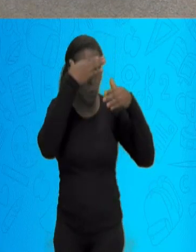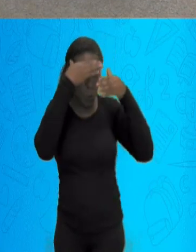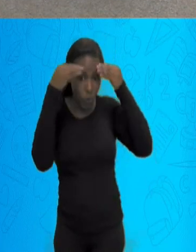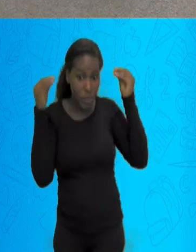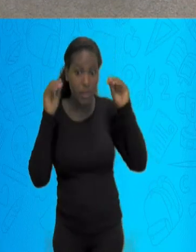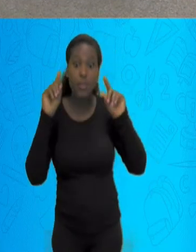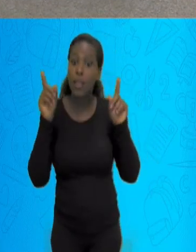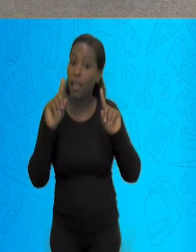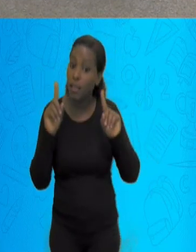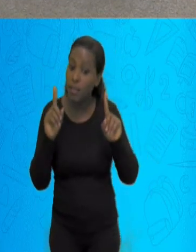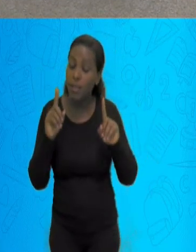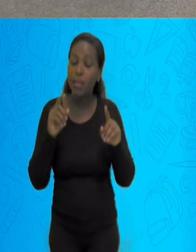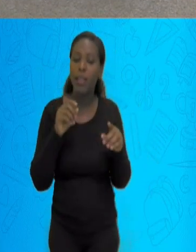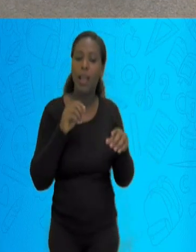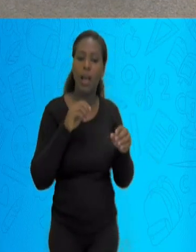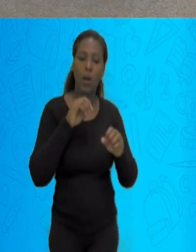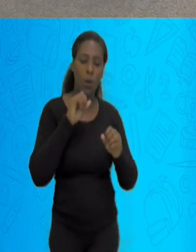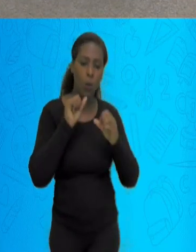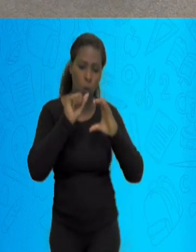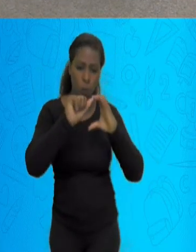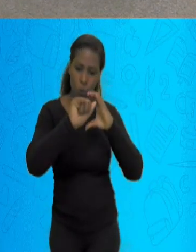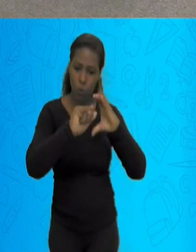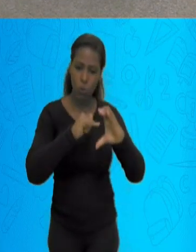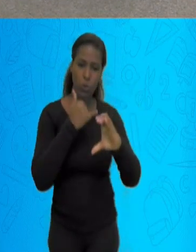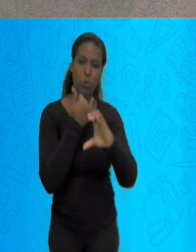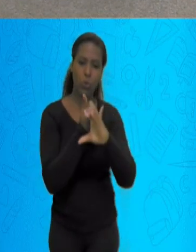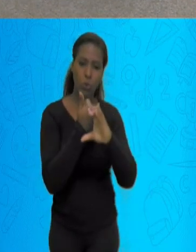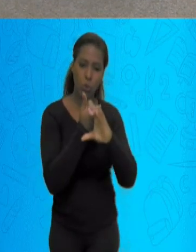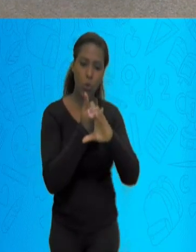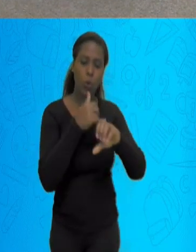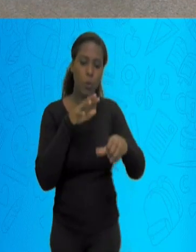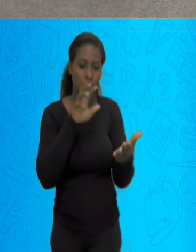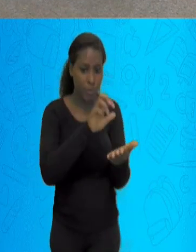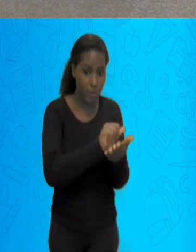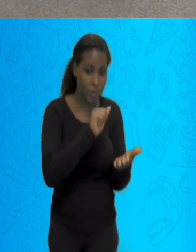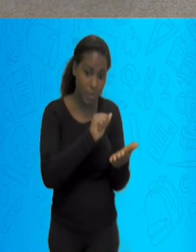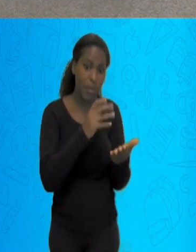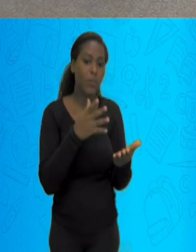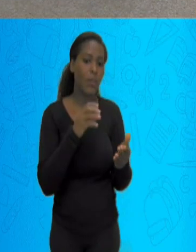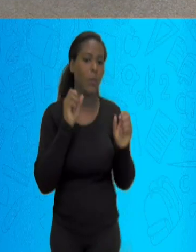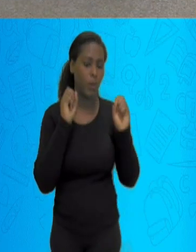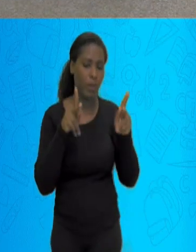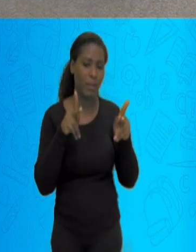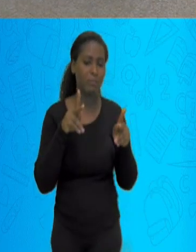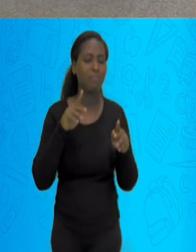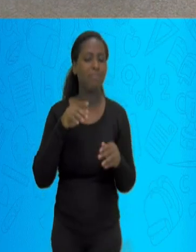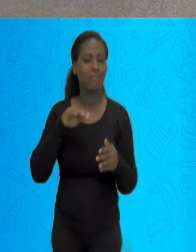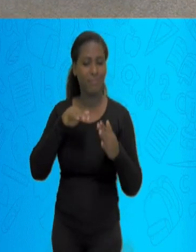de inscrever no nosso canal no YouTube SMED-GV. Até a próxima aula!